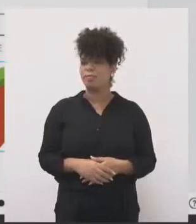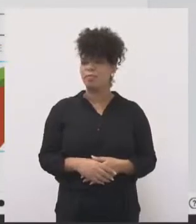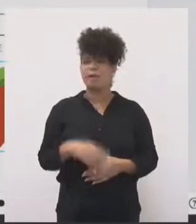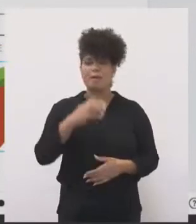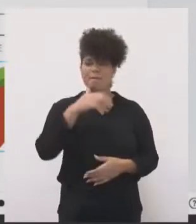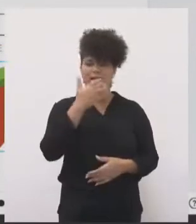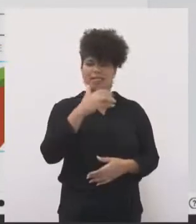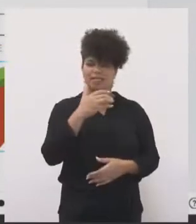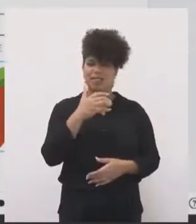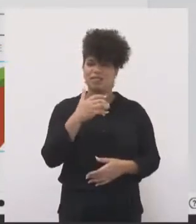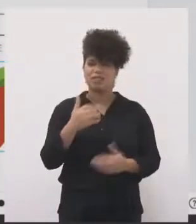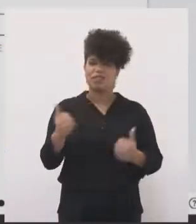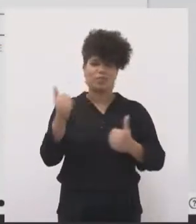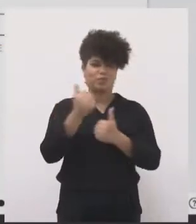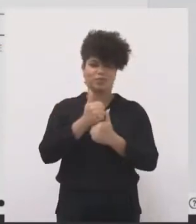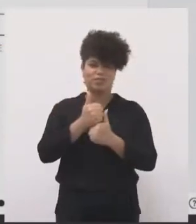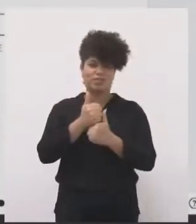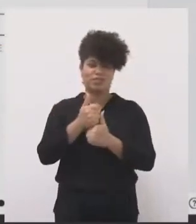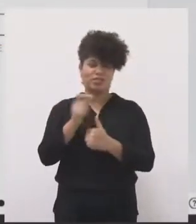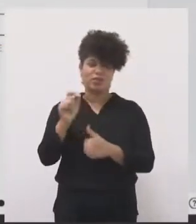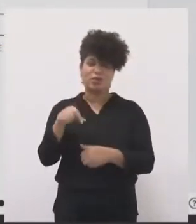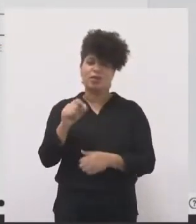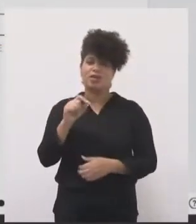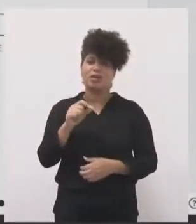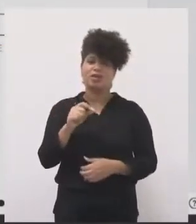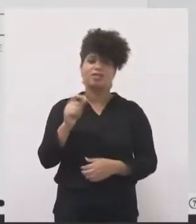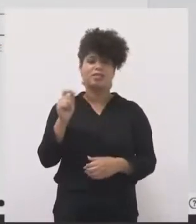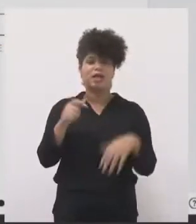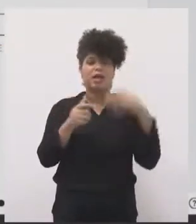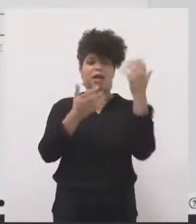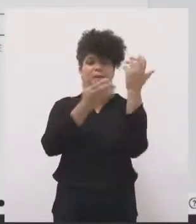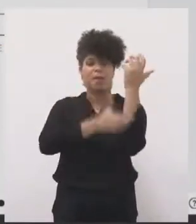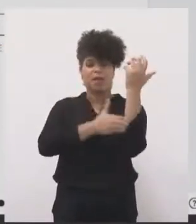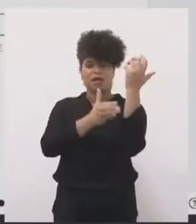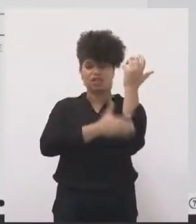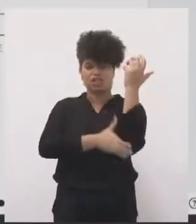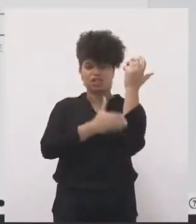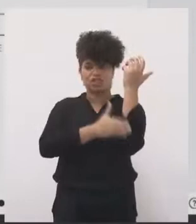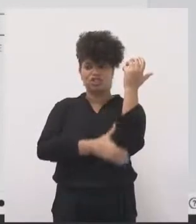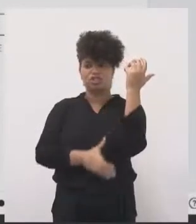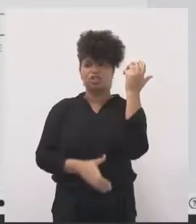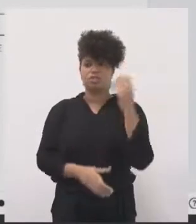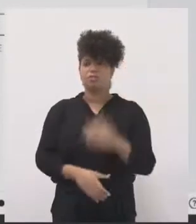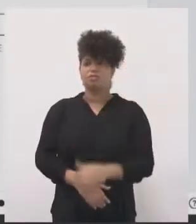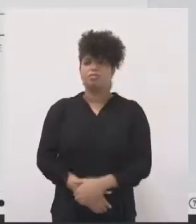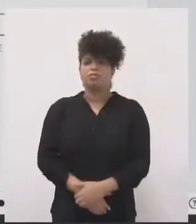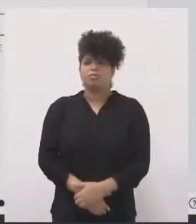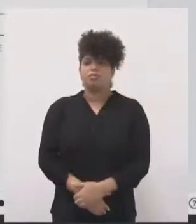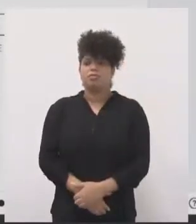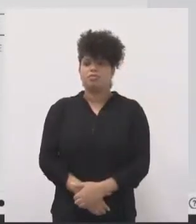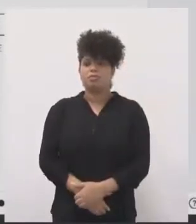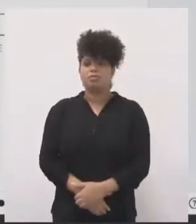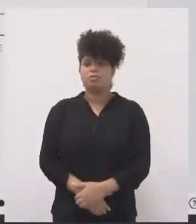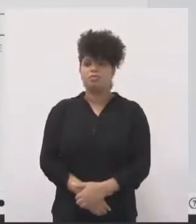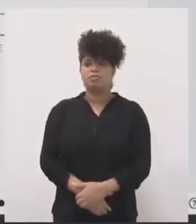né, poderia trocar por um abacaxi, basta vir aqui na biblioteca do Canva e